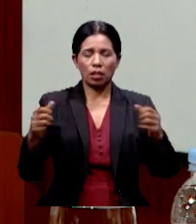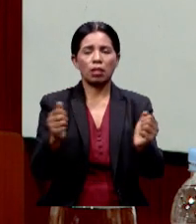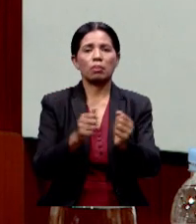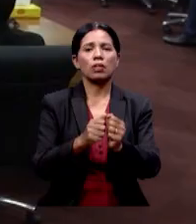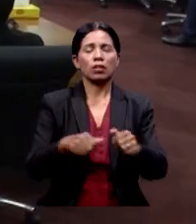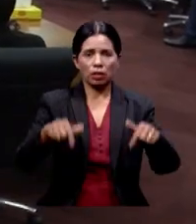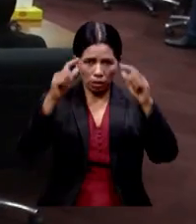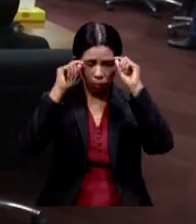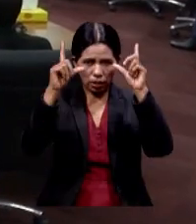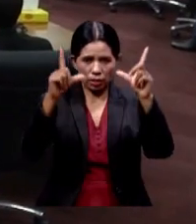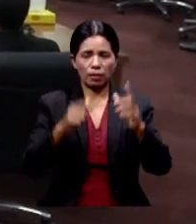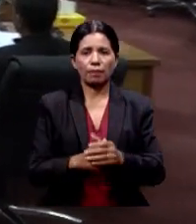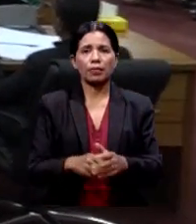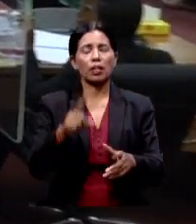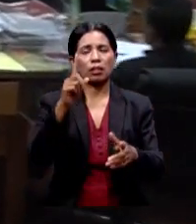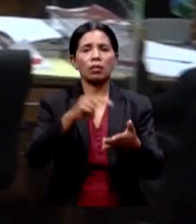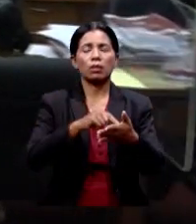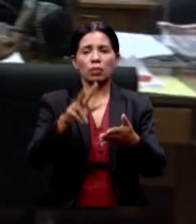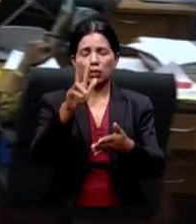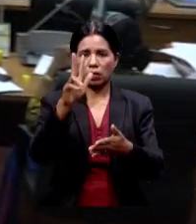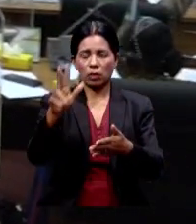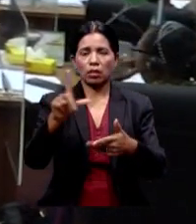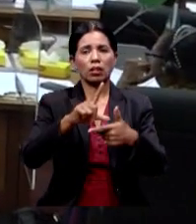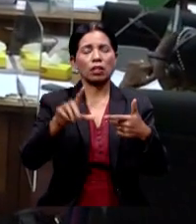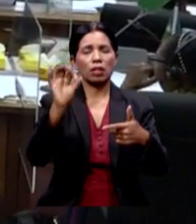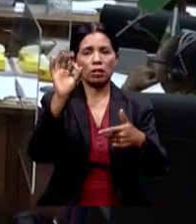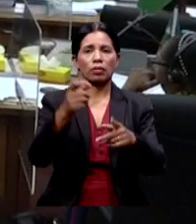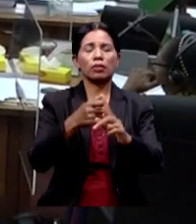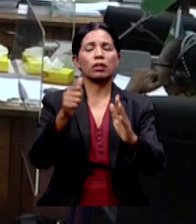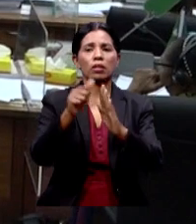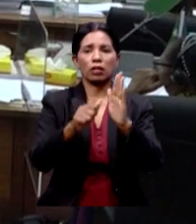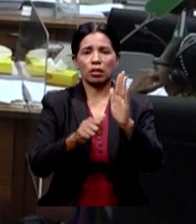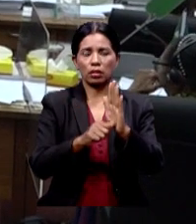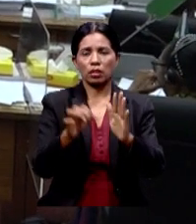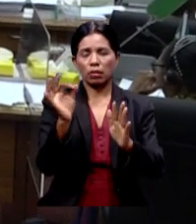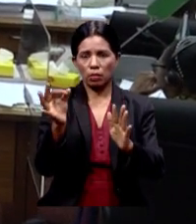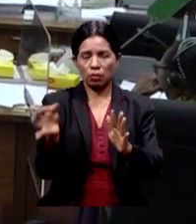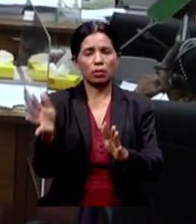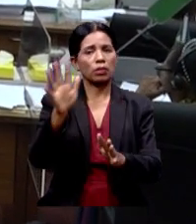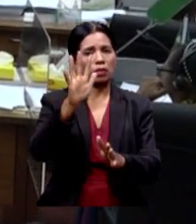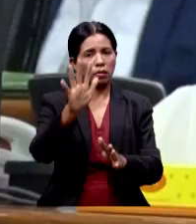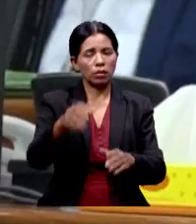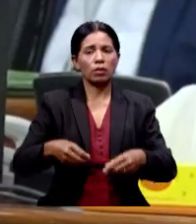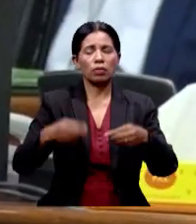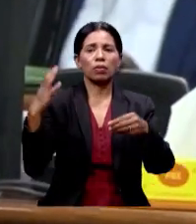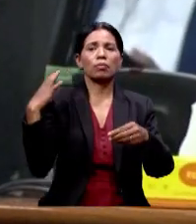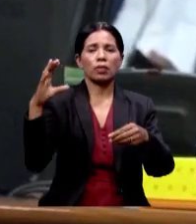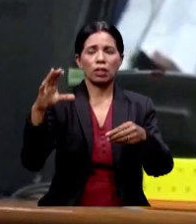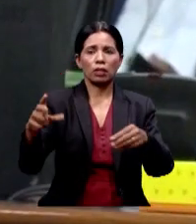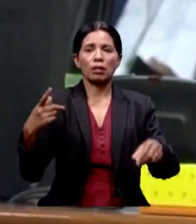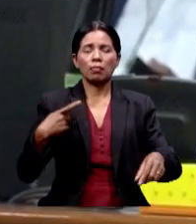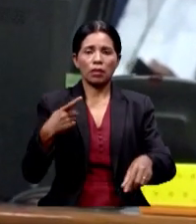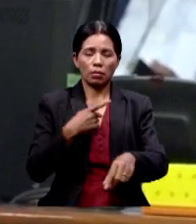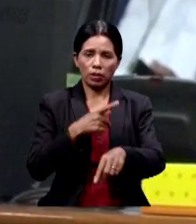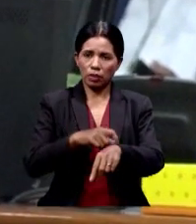realidade Timor-Leste. Ida mac numero tolu a linea F husi artigo sienulu resin lima ne be fo competencia ba parlamentu